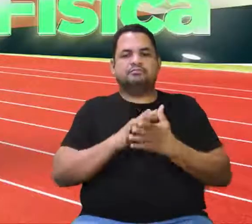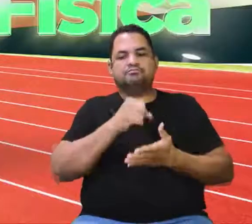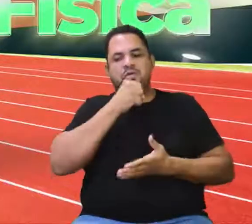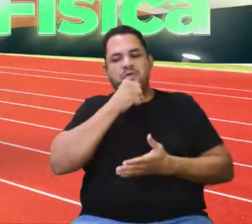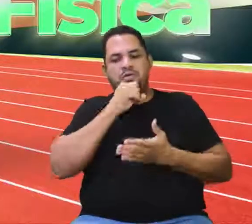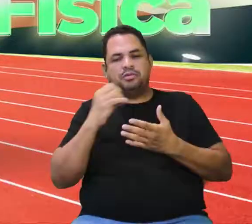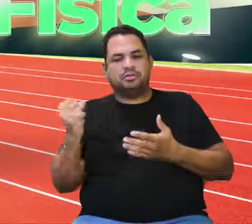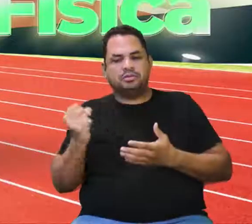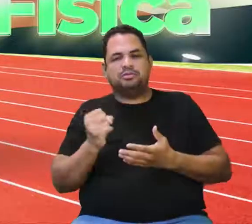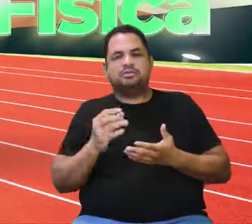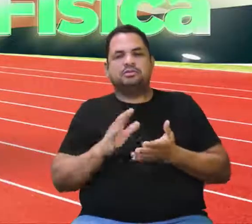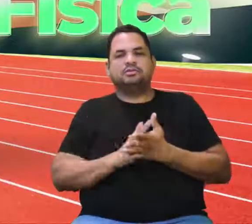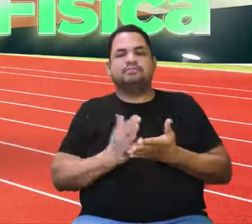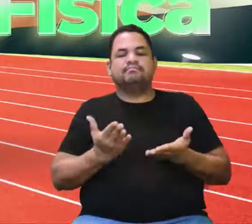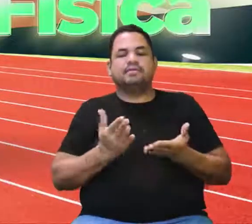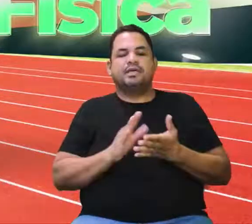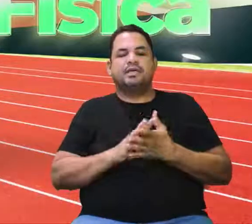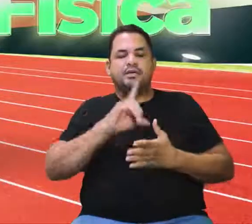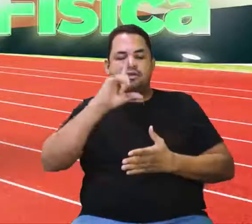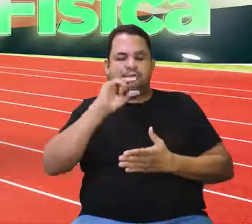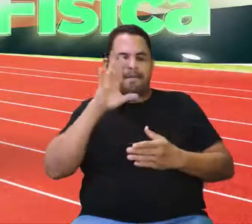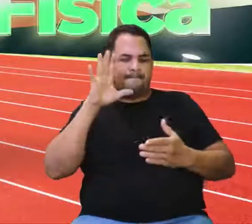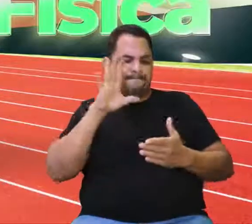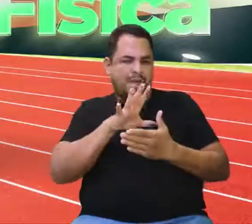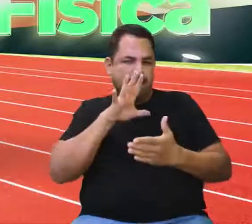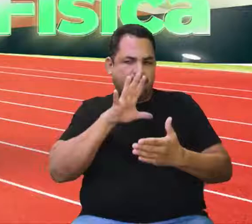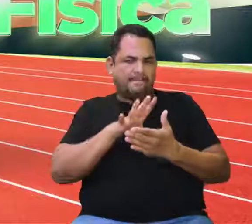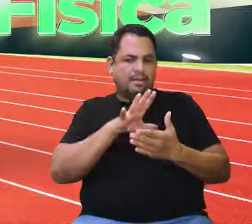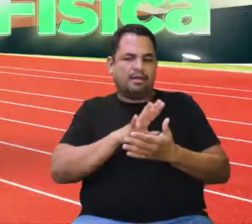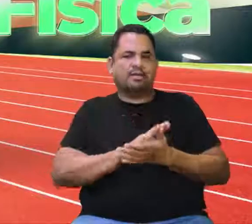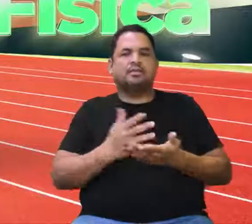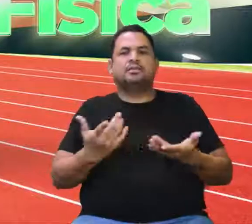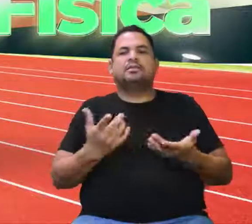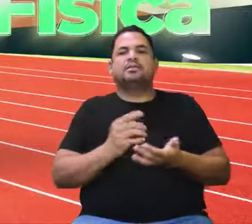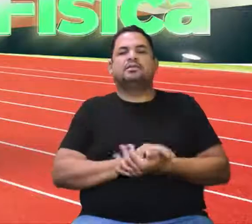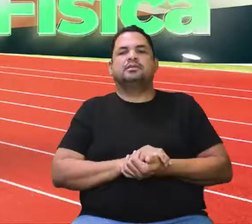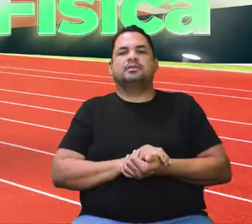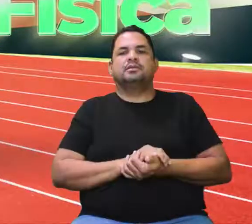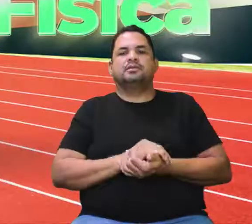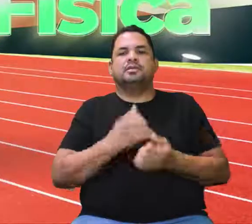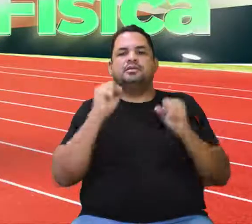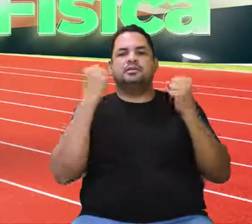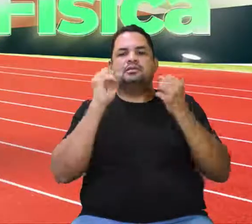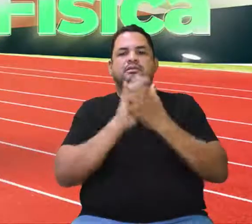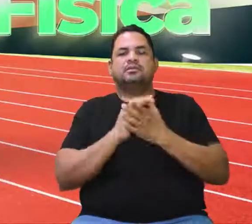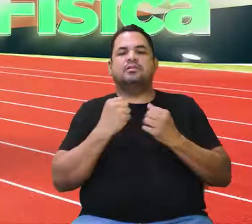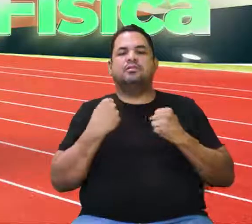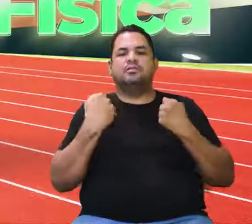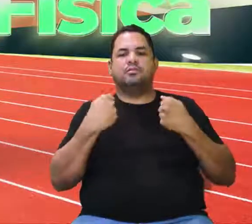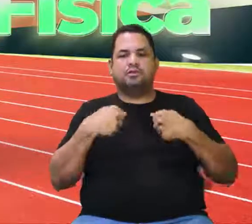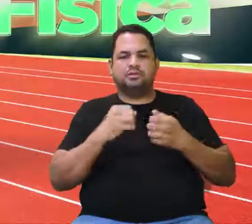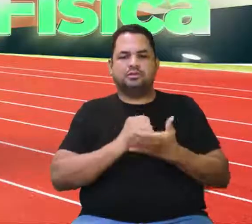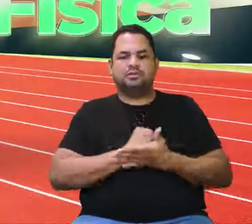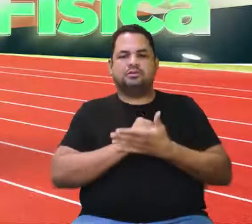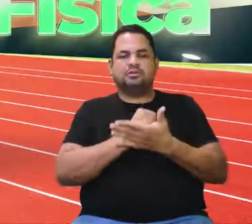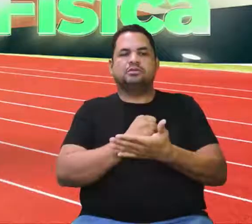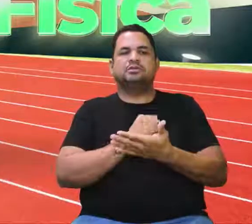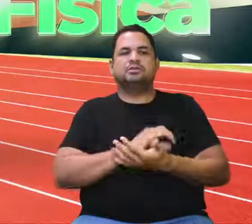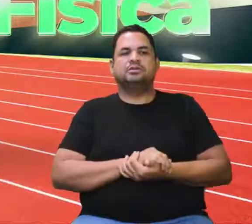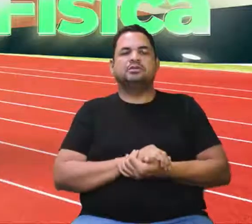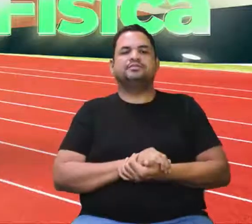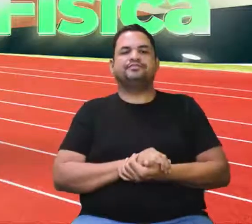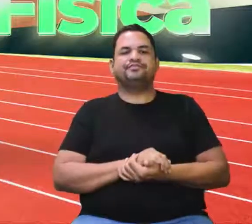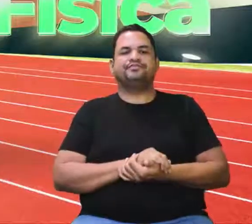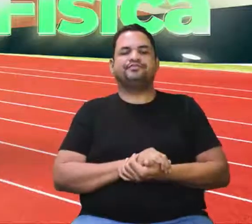de exercício que a gente diminui o impacto. Então, dependendo do problema que você tiver, é um exercício que pode te ajudar. Muito bom, muito interessante. Ajuda